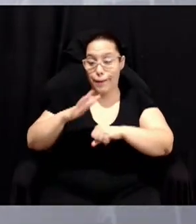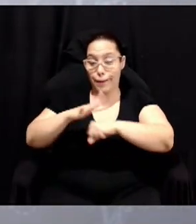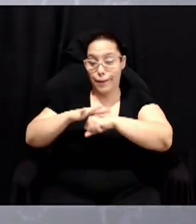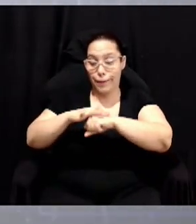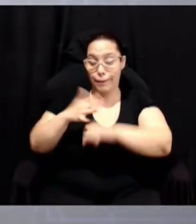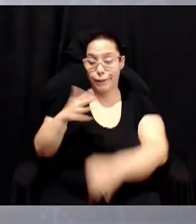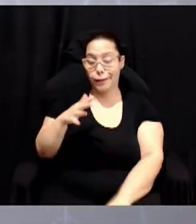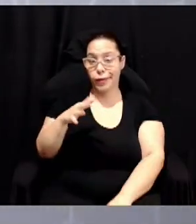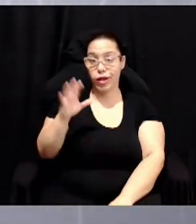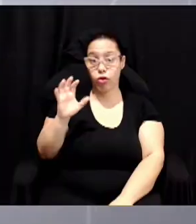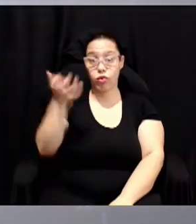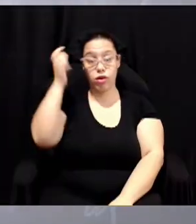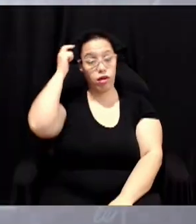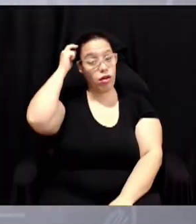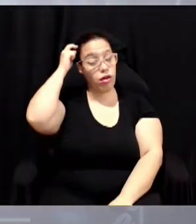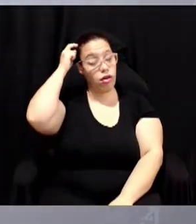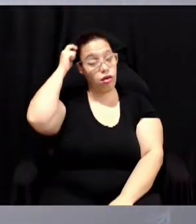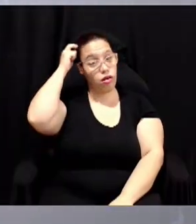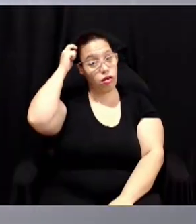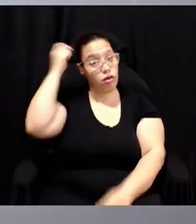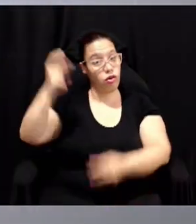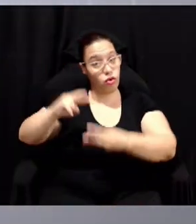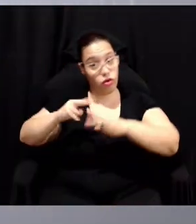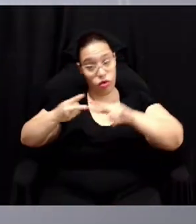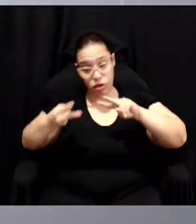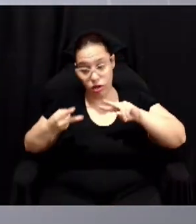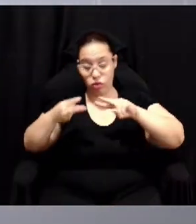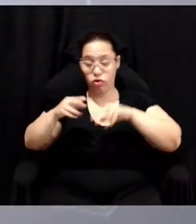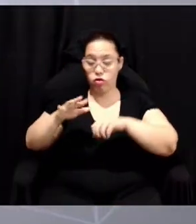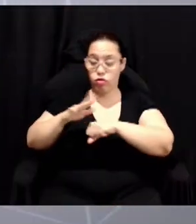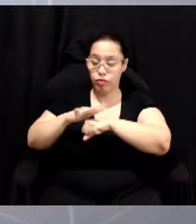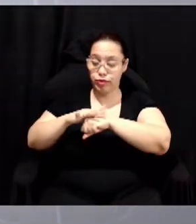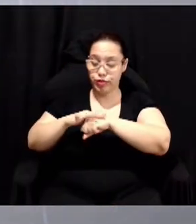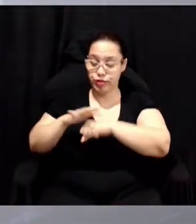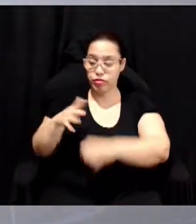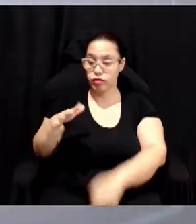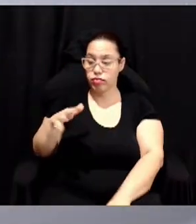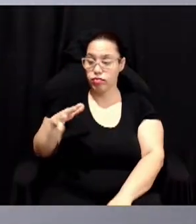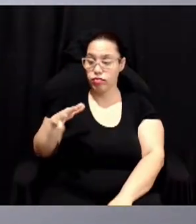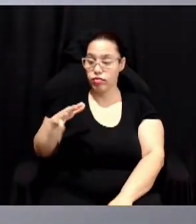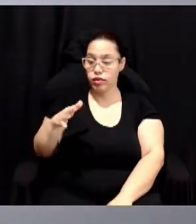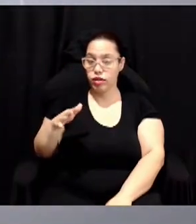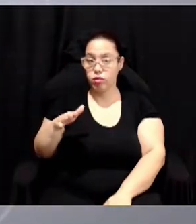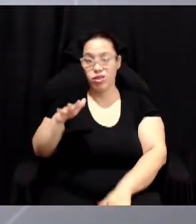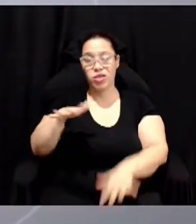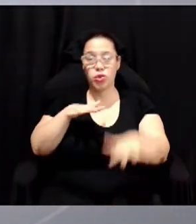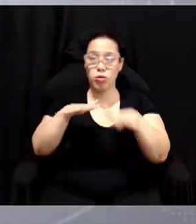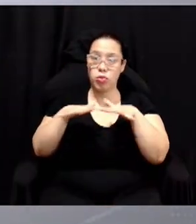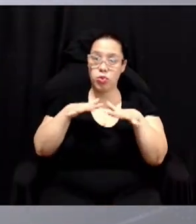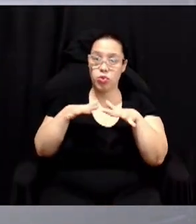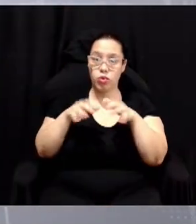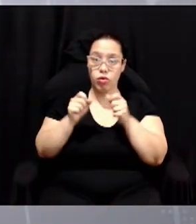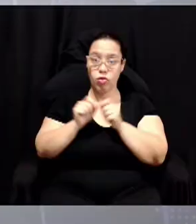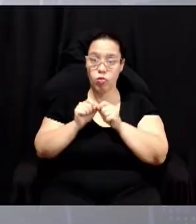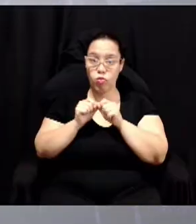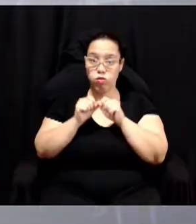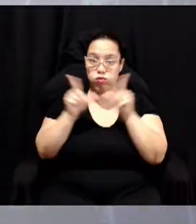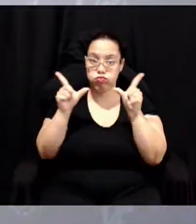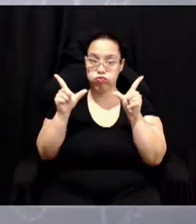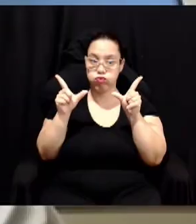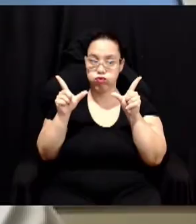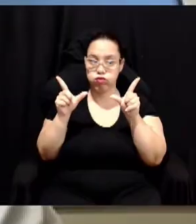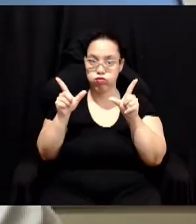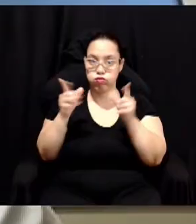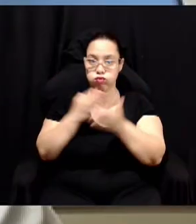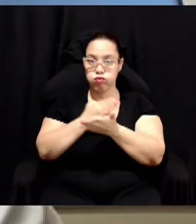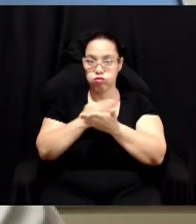pode até carregar um gene de Parkinson, mas em algum momento esse gene se desbloqueia e começa a